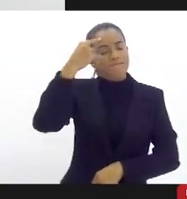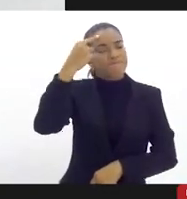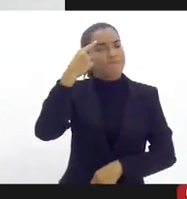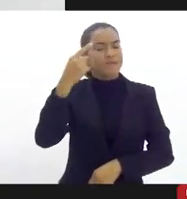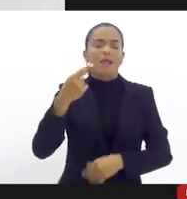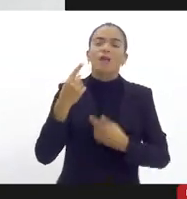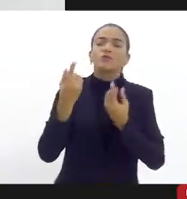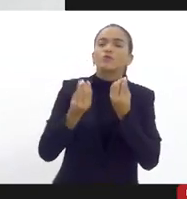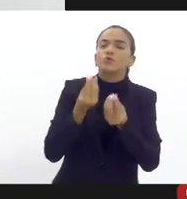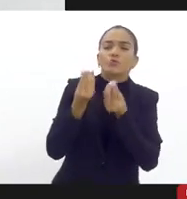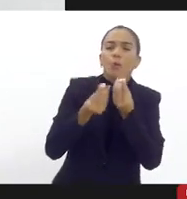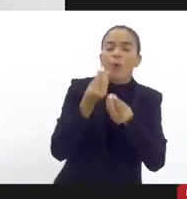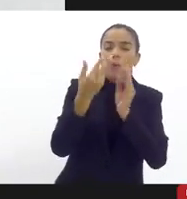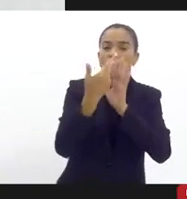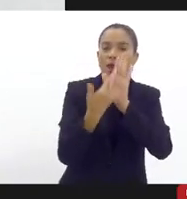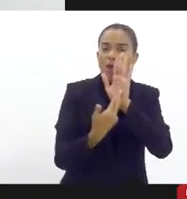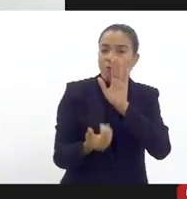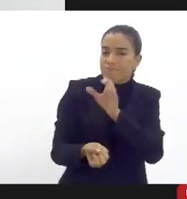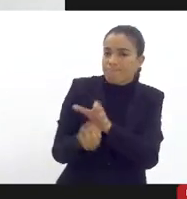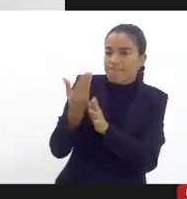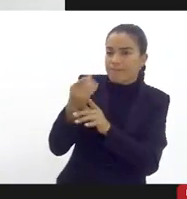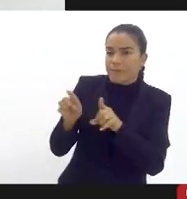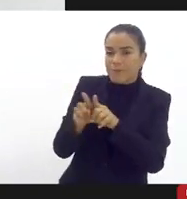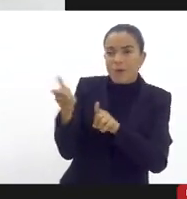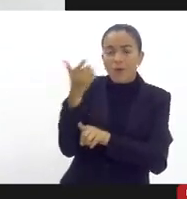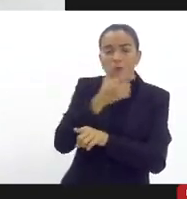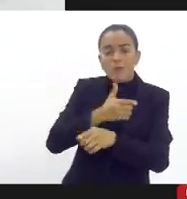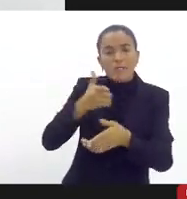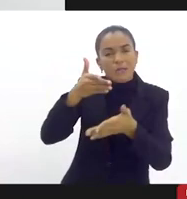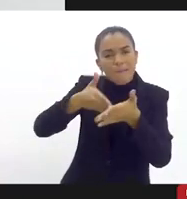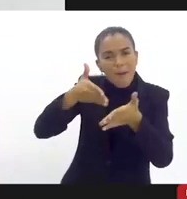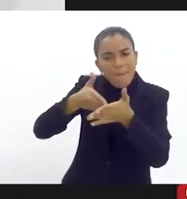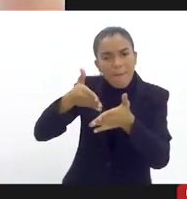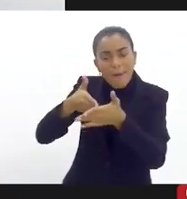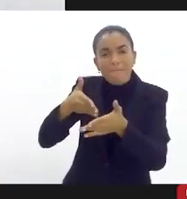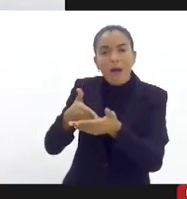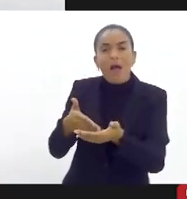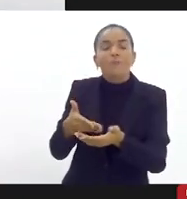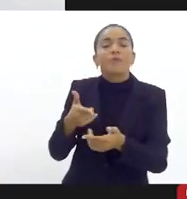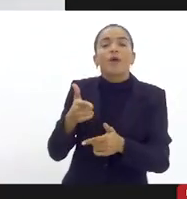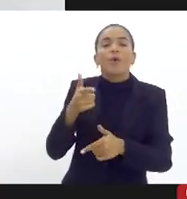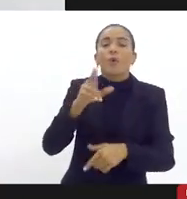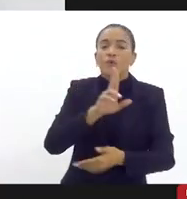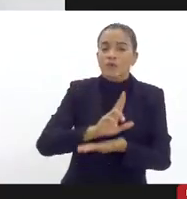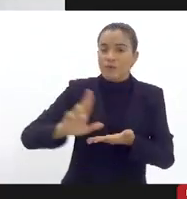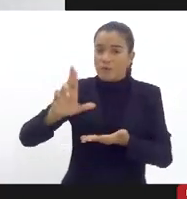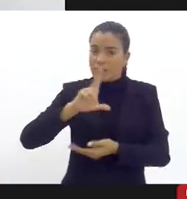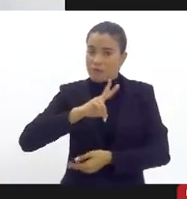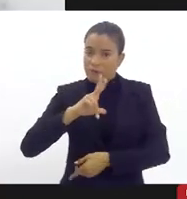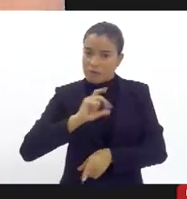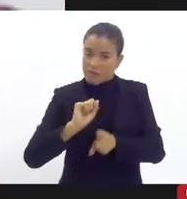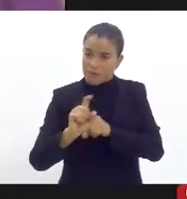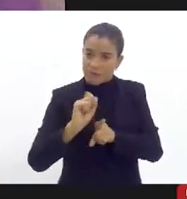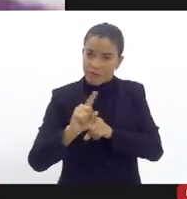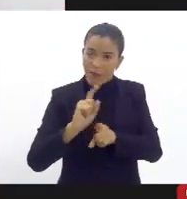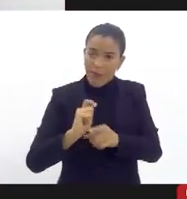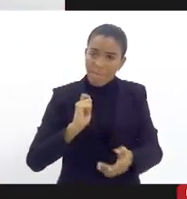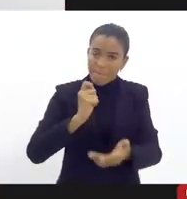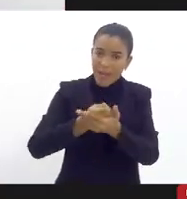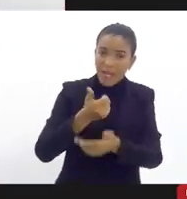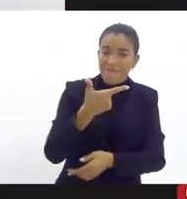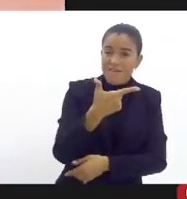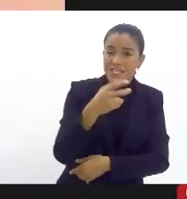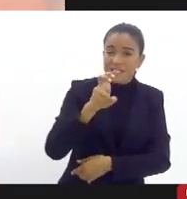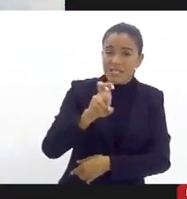nessa regulamentação que inclusive consiga barrar o que acontece nas Universidade privadas a gente tem que pagar 25